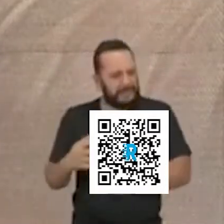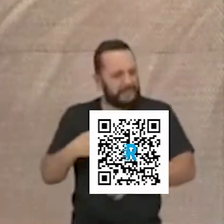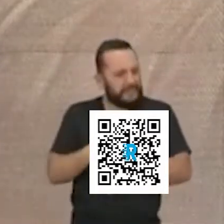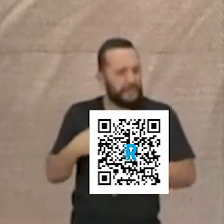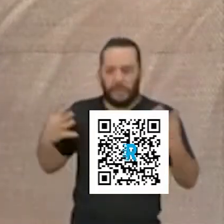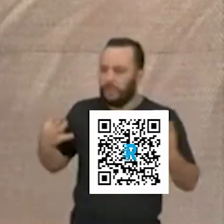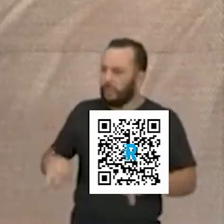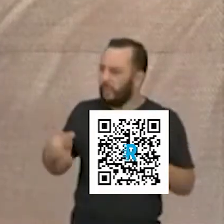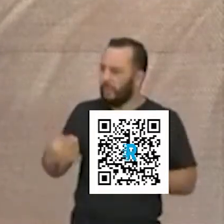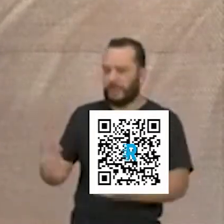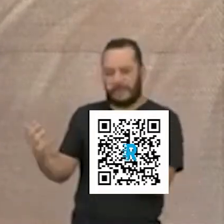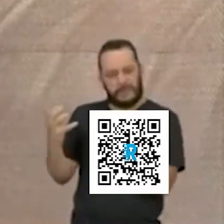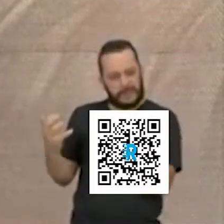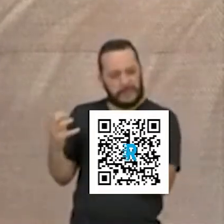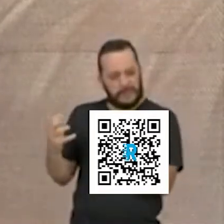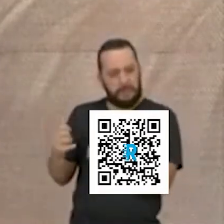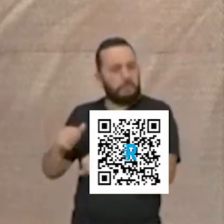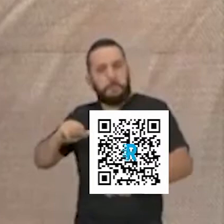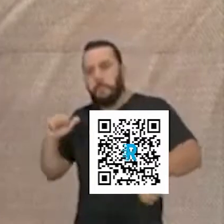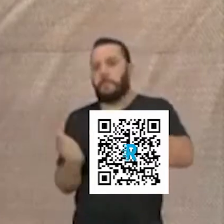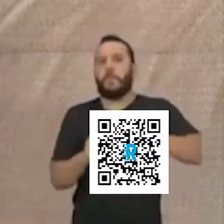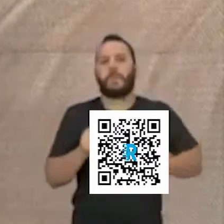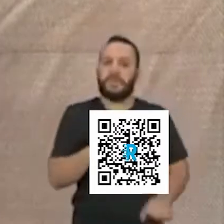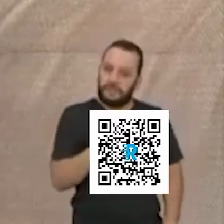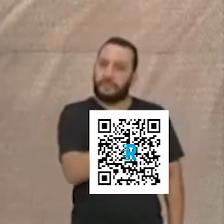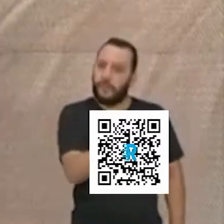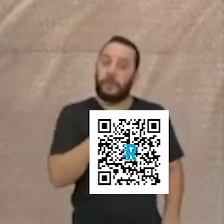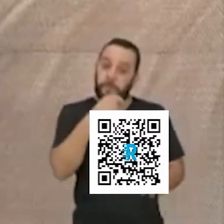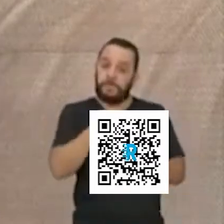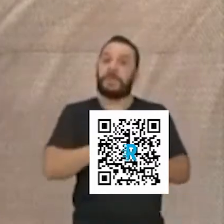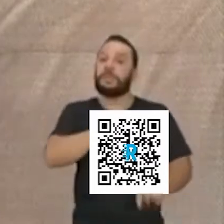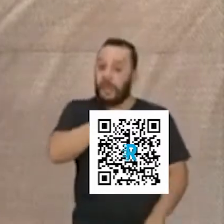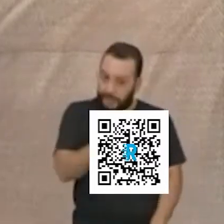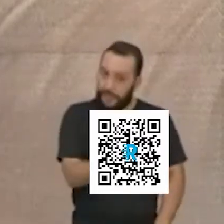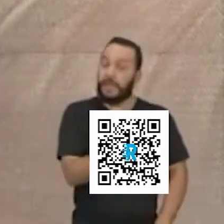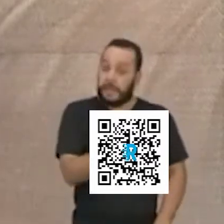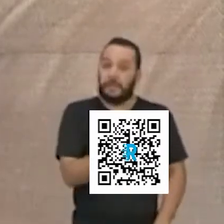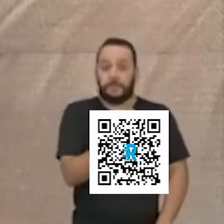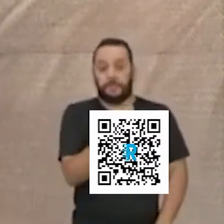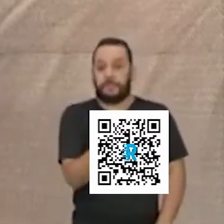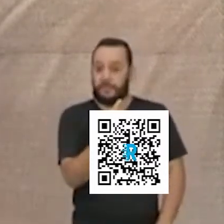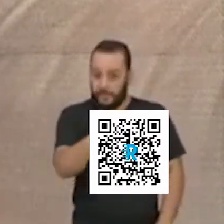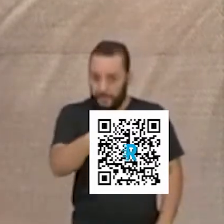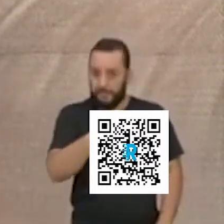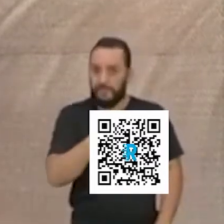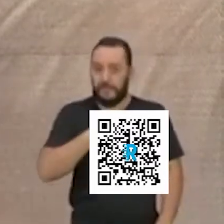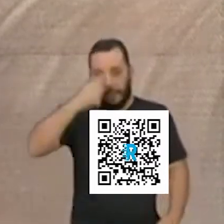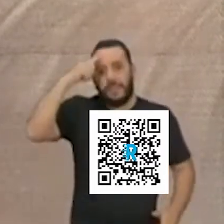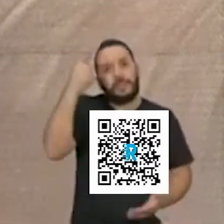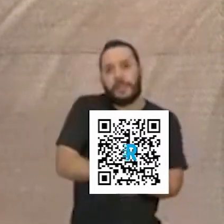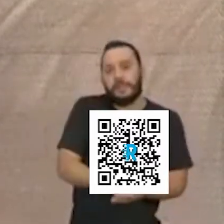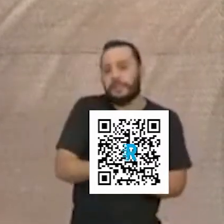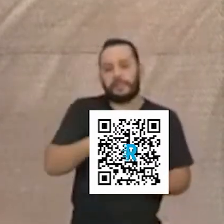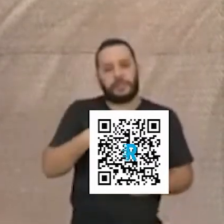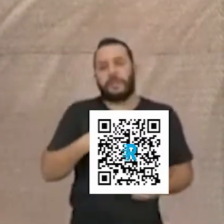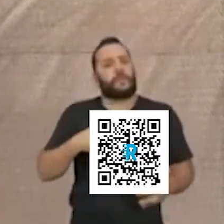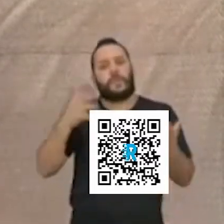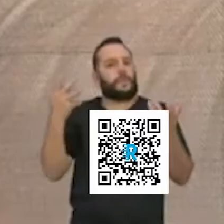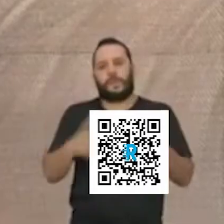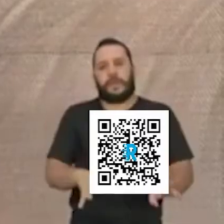te provoca uma mudança. E foi em janeiro de 2019 quando eu tomei a decisão de que, de fato, eu não queria mais